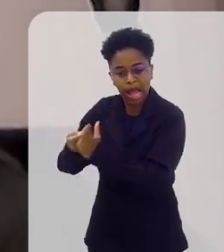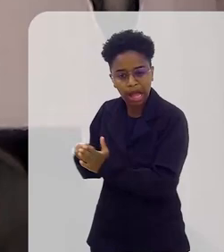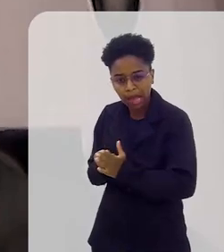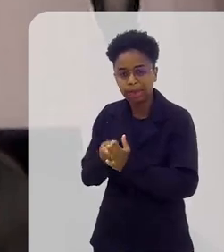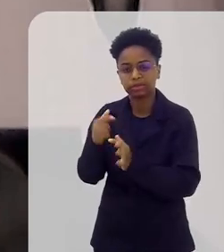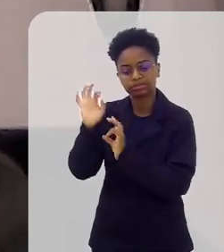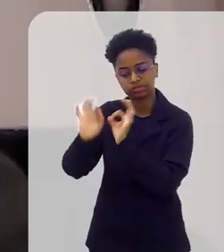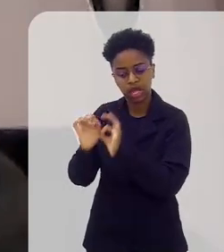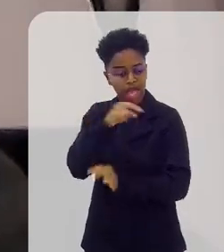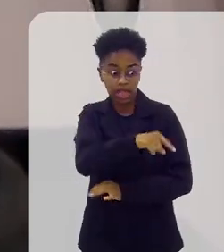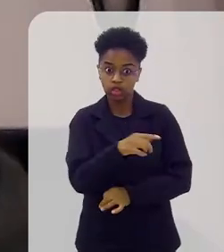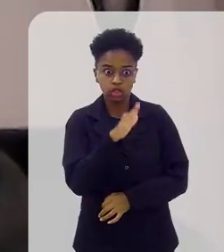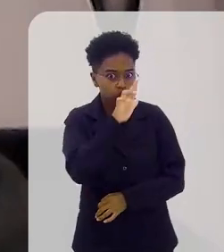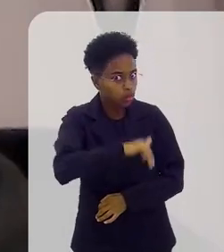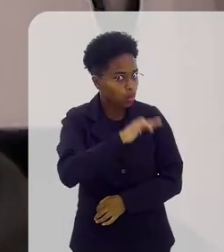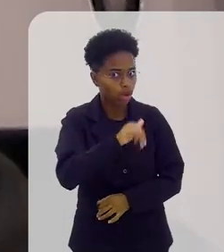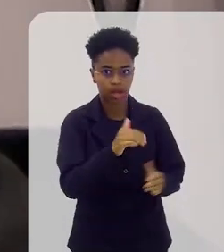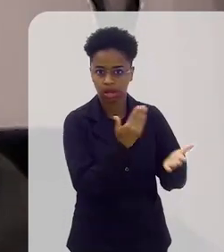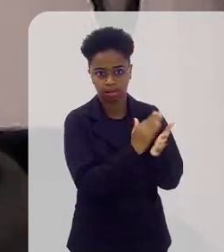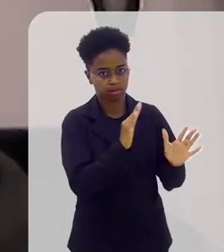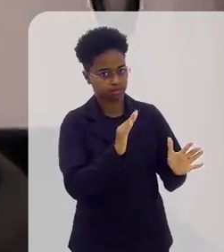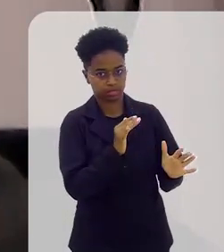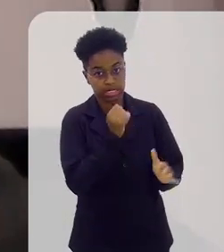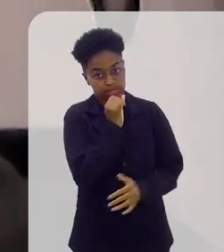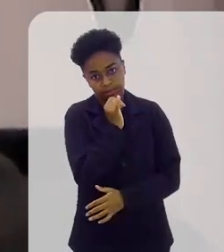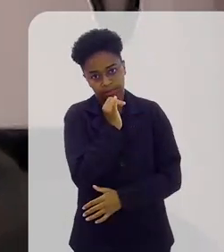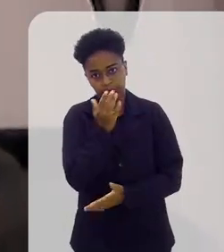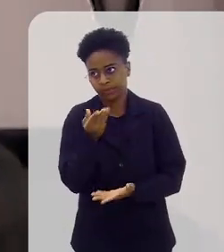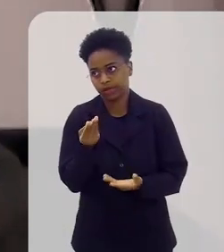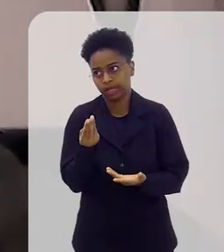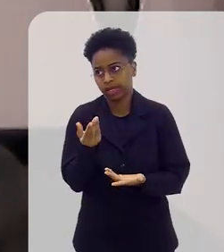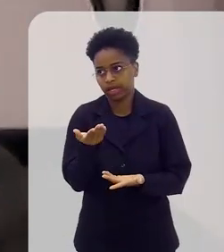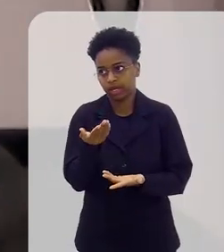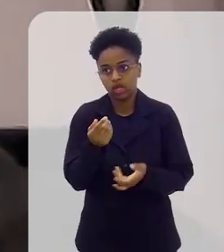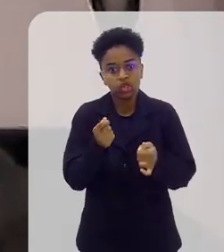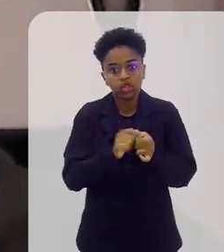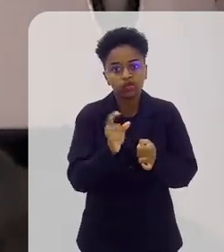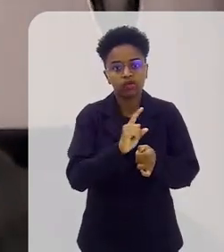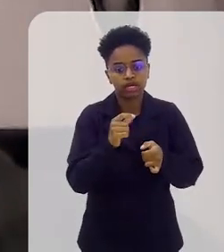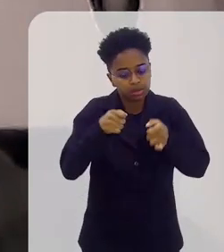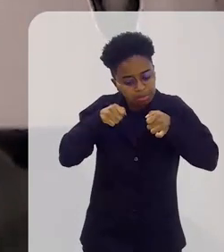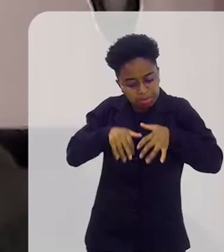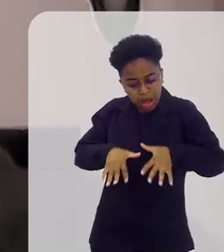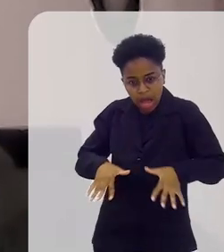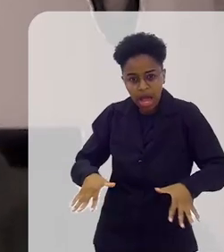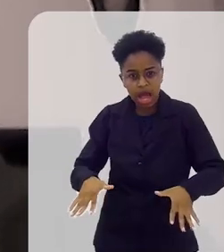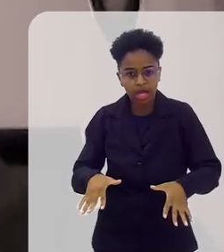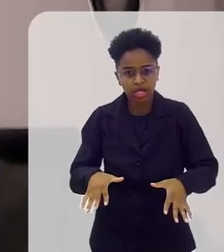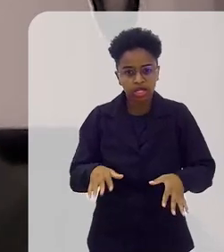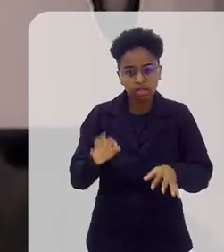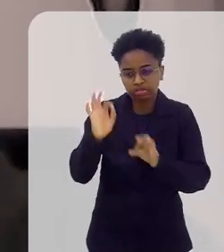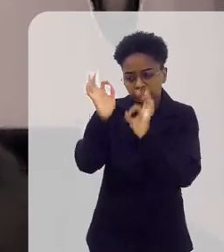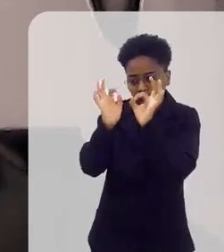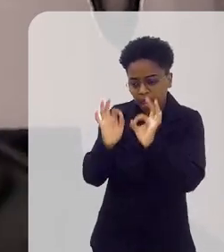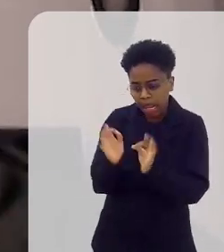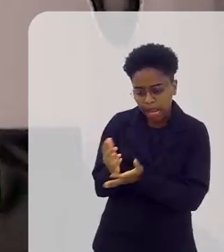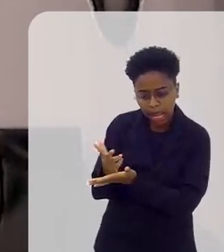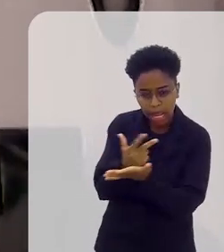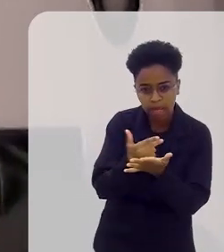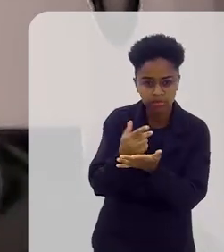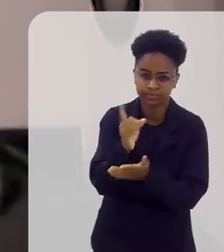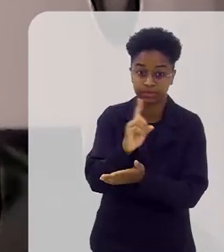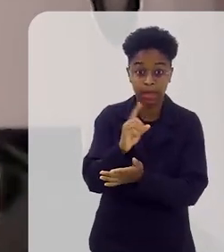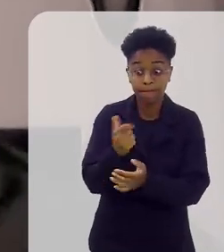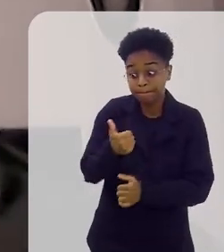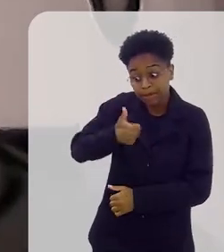mas os trabalhos do João nunca acabavam, nunca acabavam. Por exemplo, ele não fazia uma fantasia em cima de um figurino.